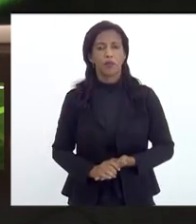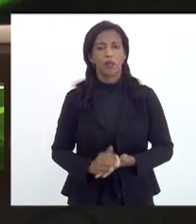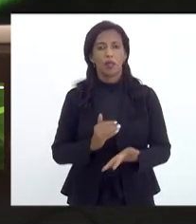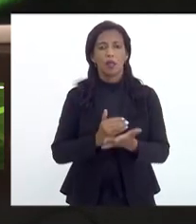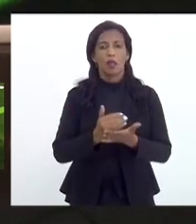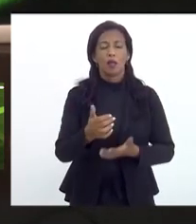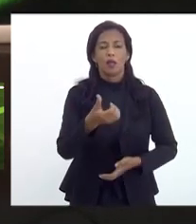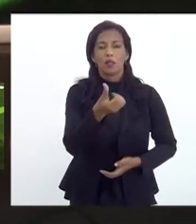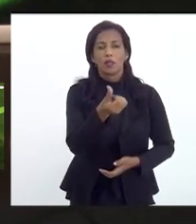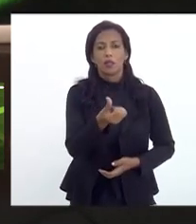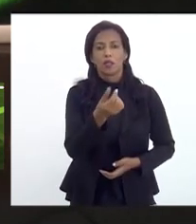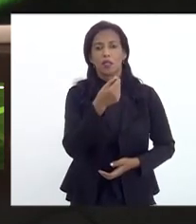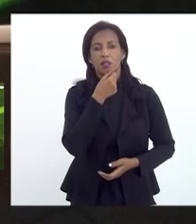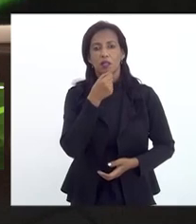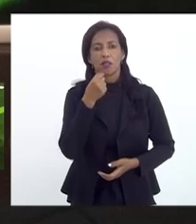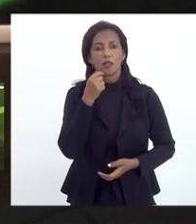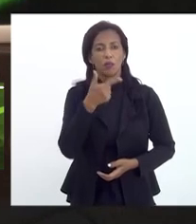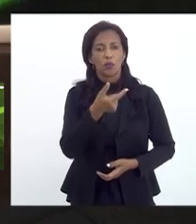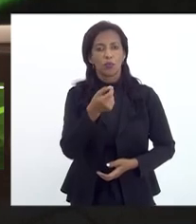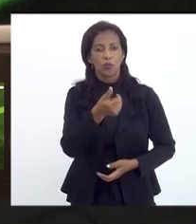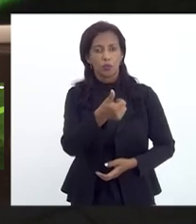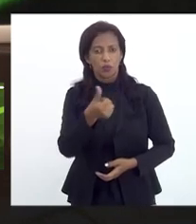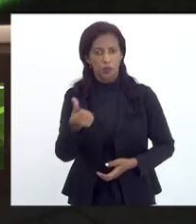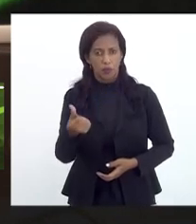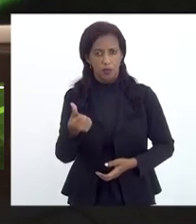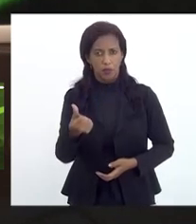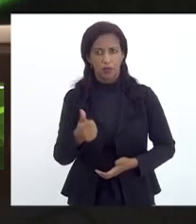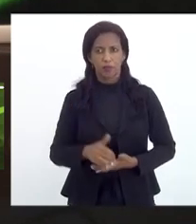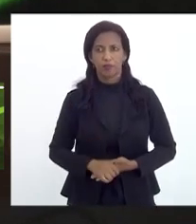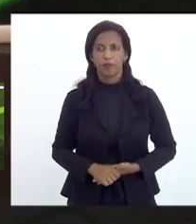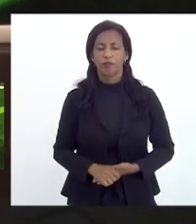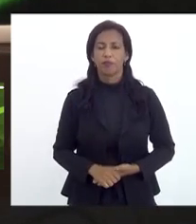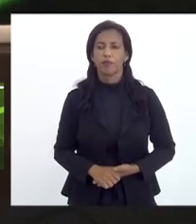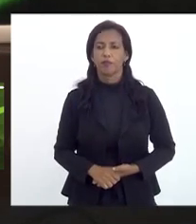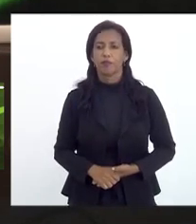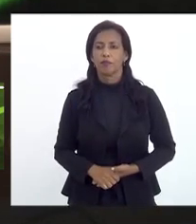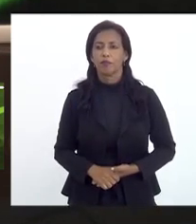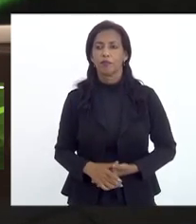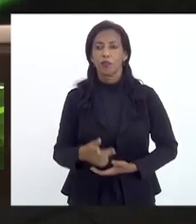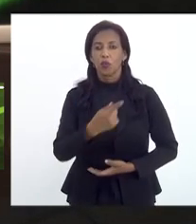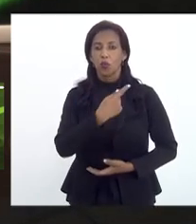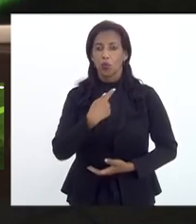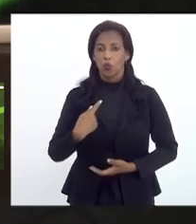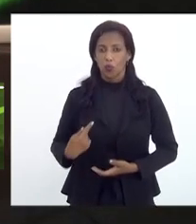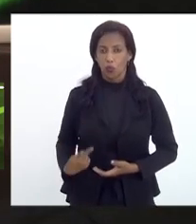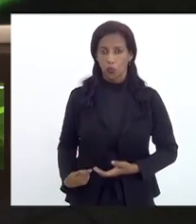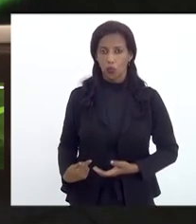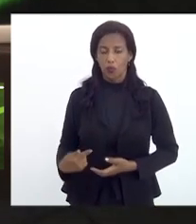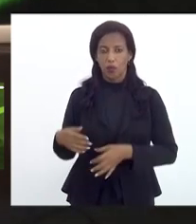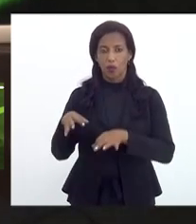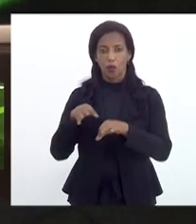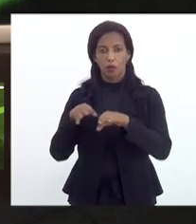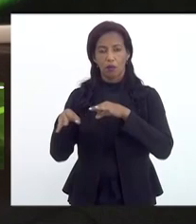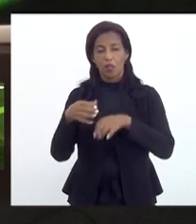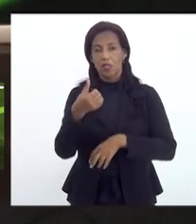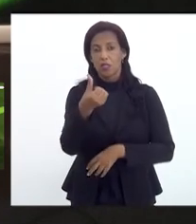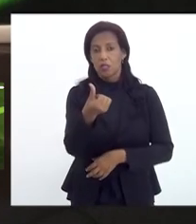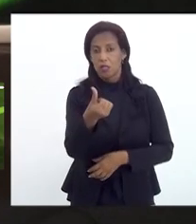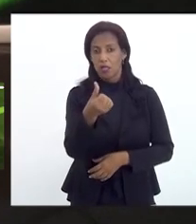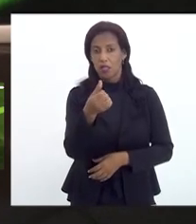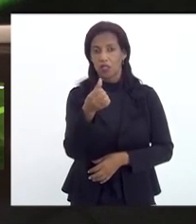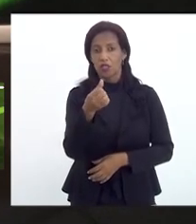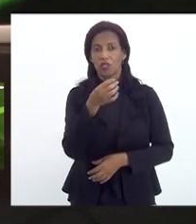dia 6 de setembro De 17 Adriana O governo Aderiu Primeiro plano Em 6 de setembro